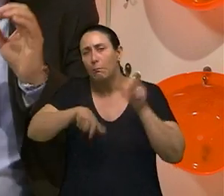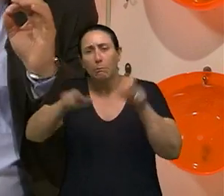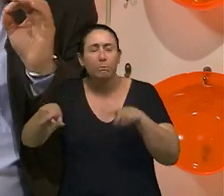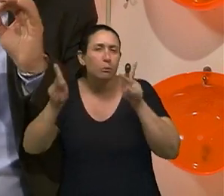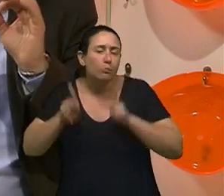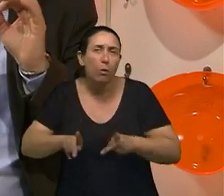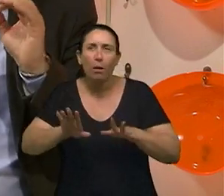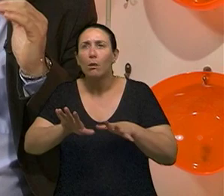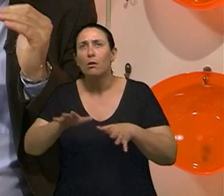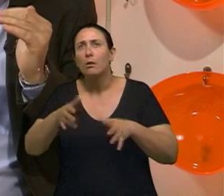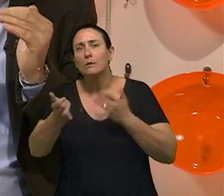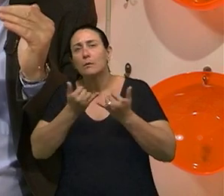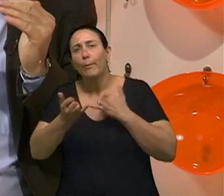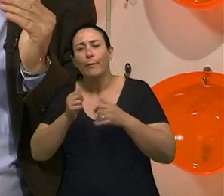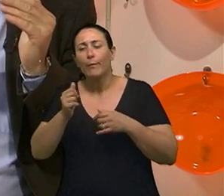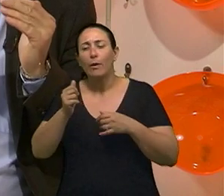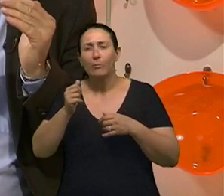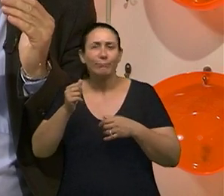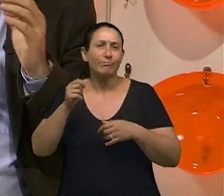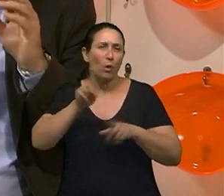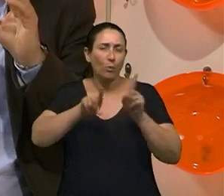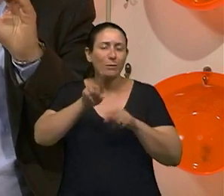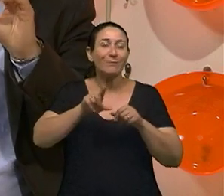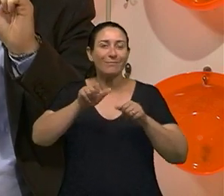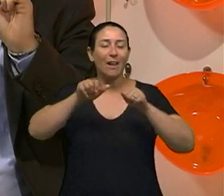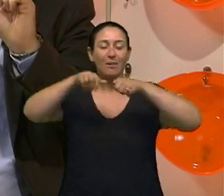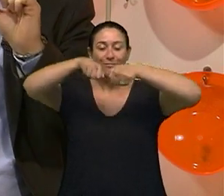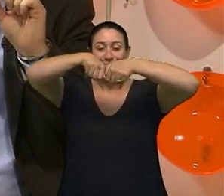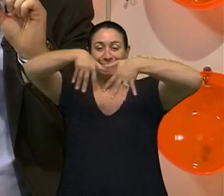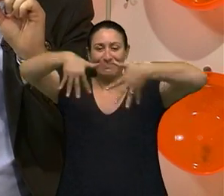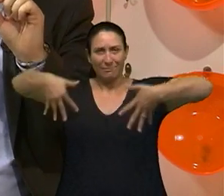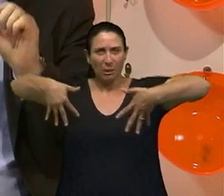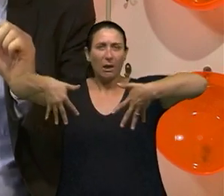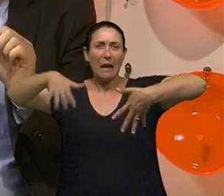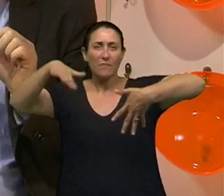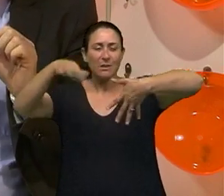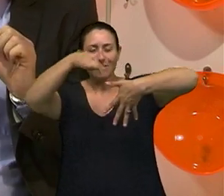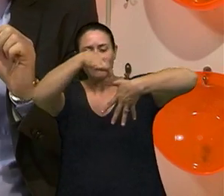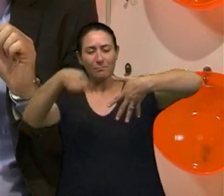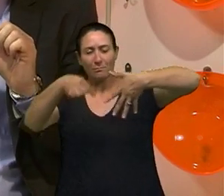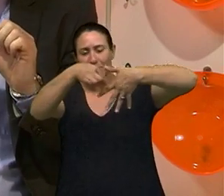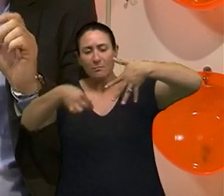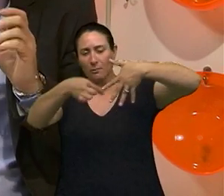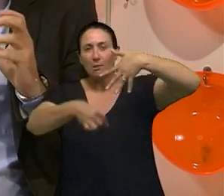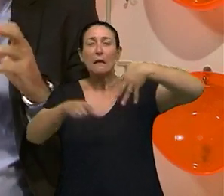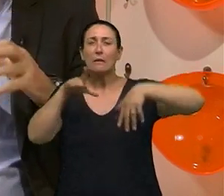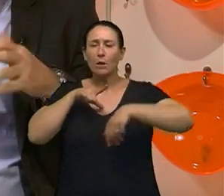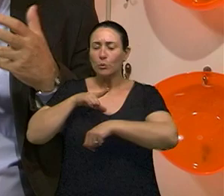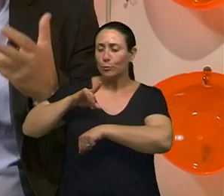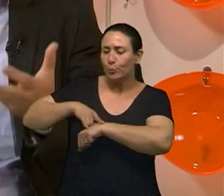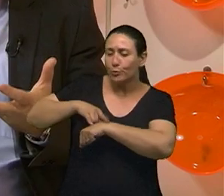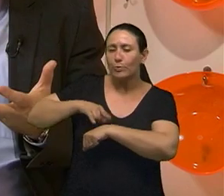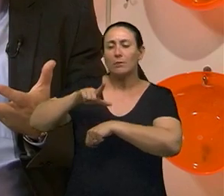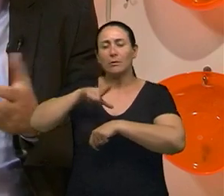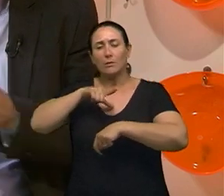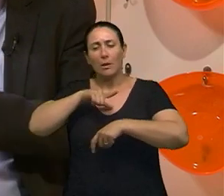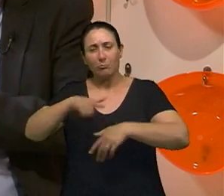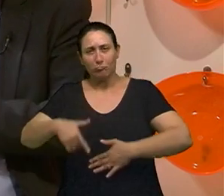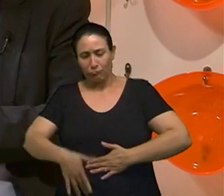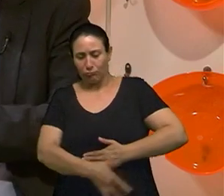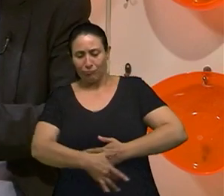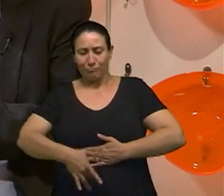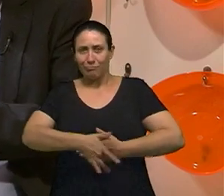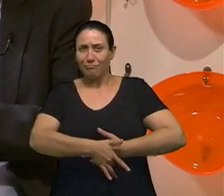Ramos que estão envolvidos hoje em dia nós temos alguns aneur que pegam as artérias renais pegam as artérias do intestino mas mesmo assim